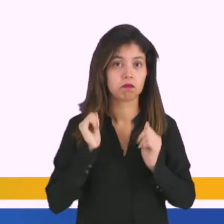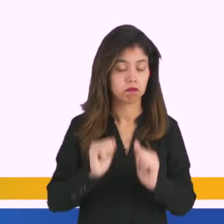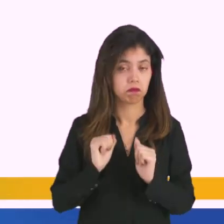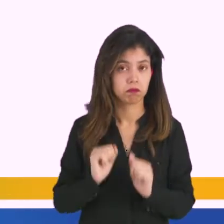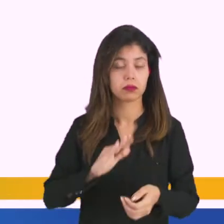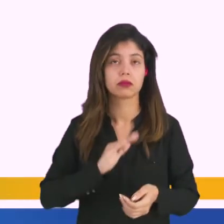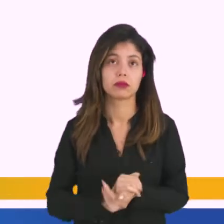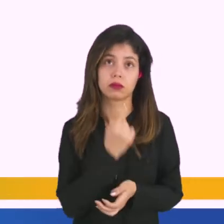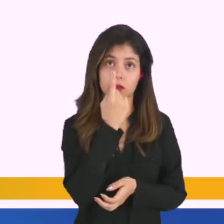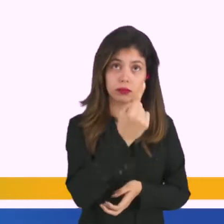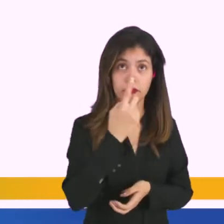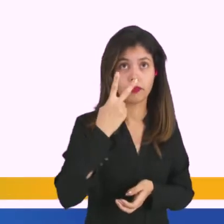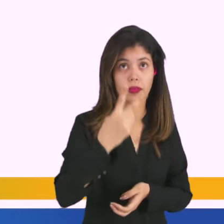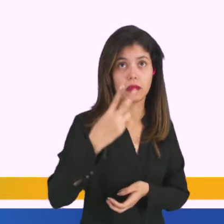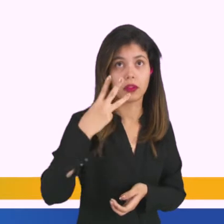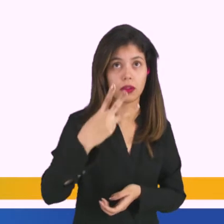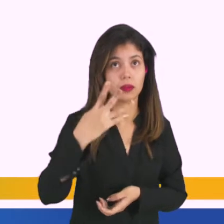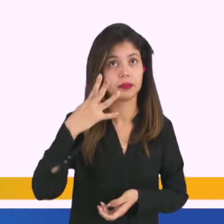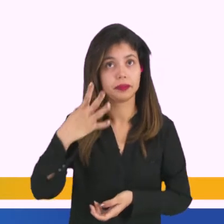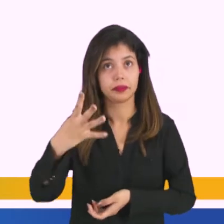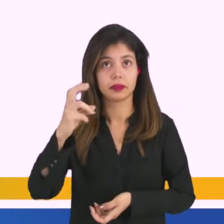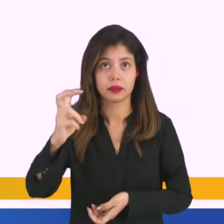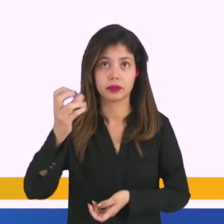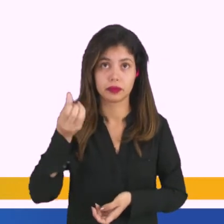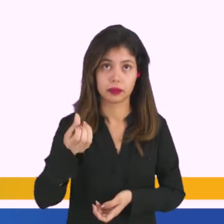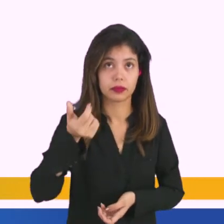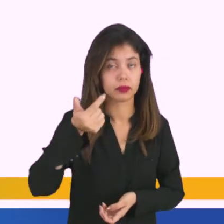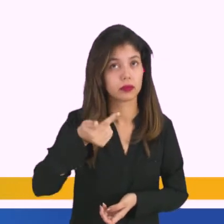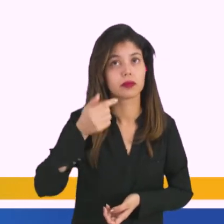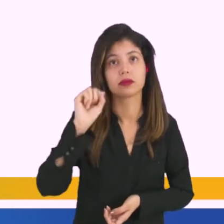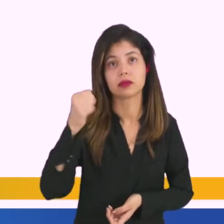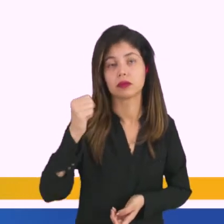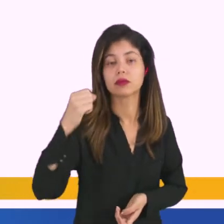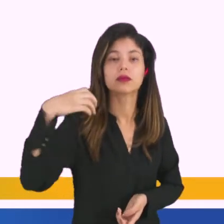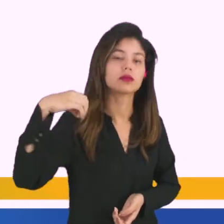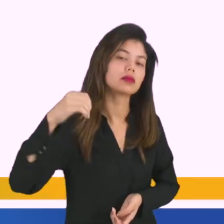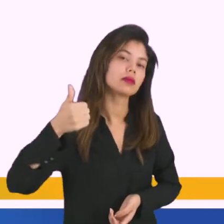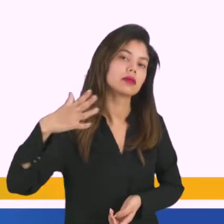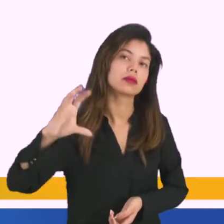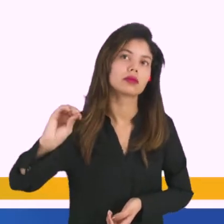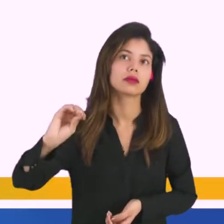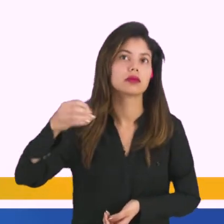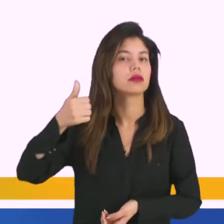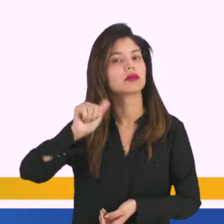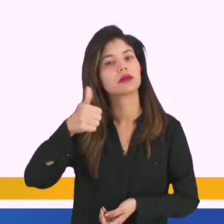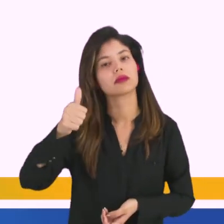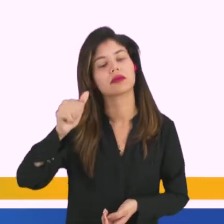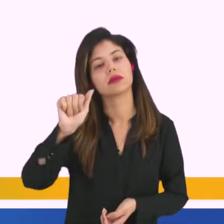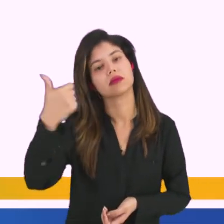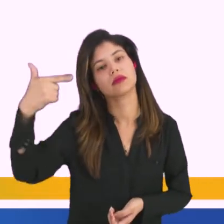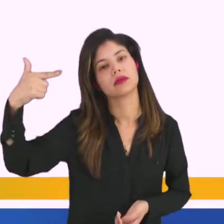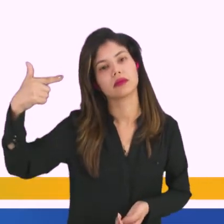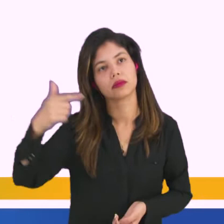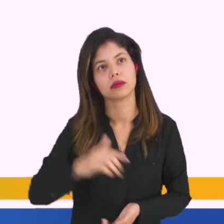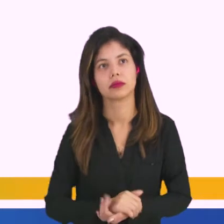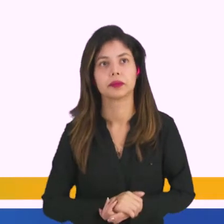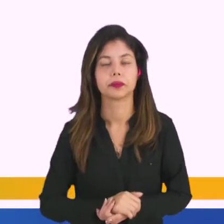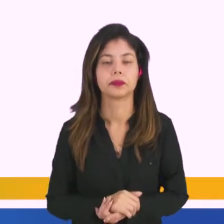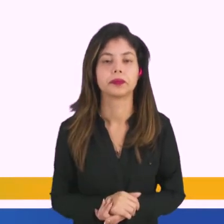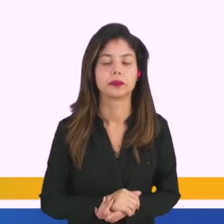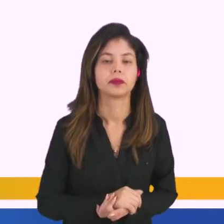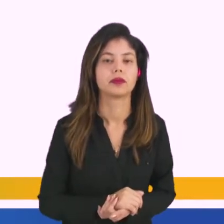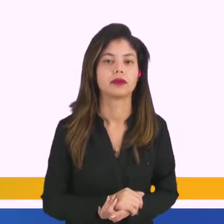sair o número 1, 2, 3, 4, 5, 6, 7, 8, 9, 10, 11